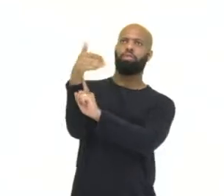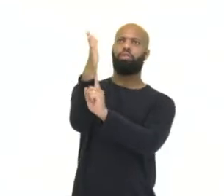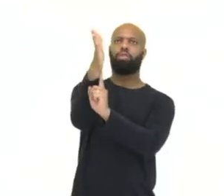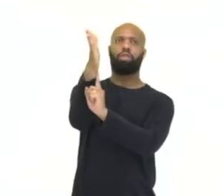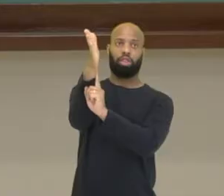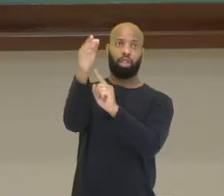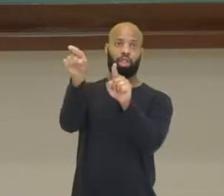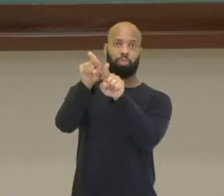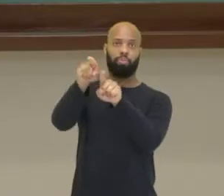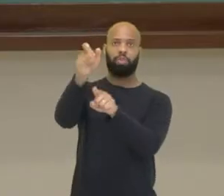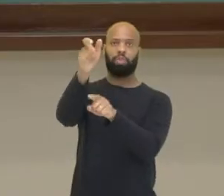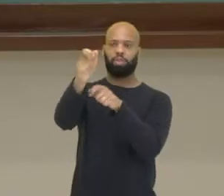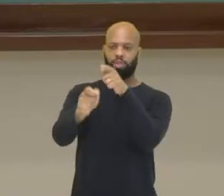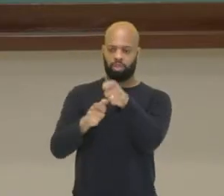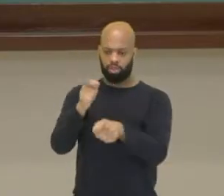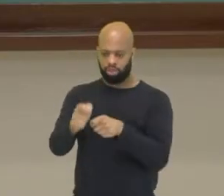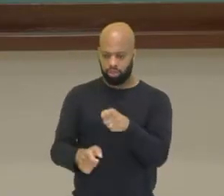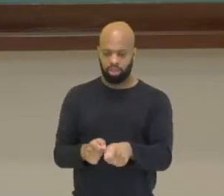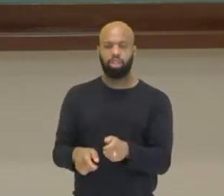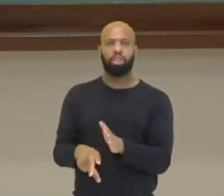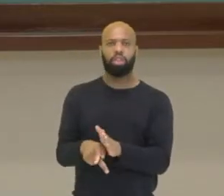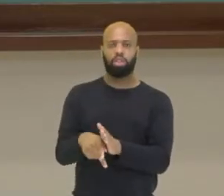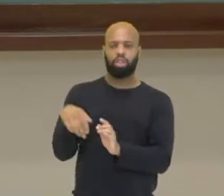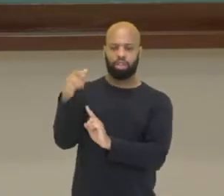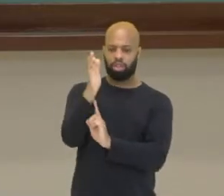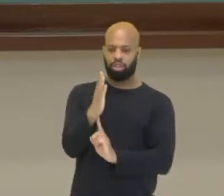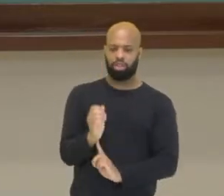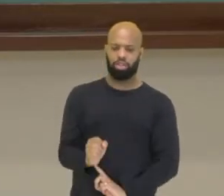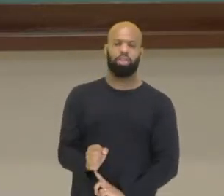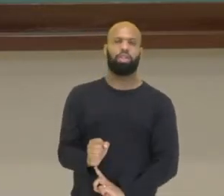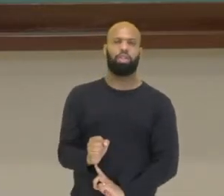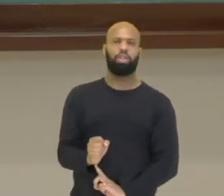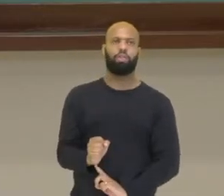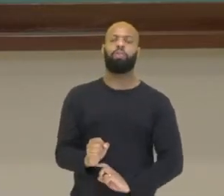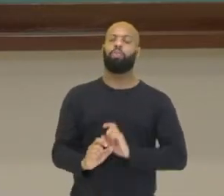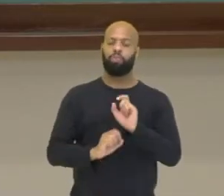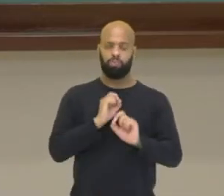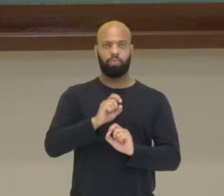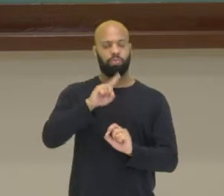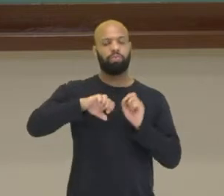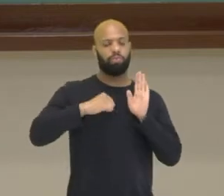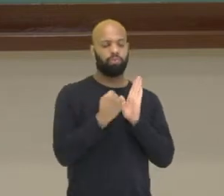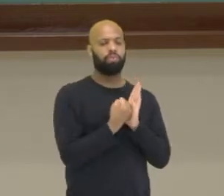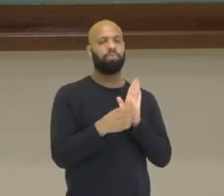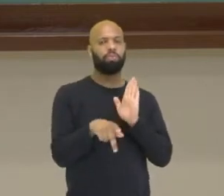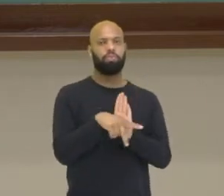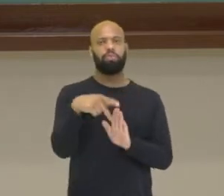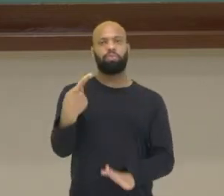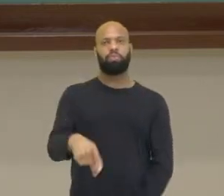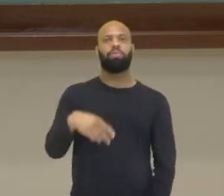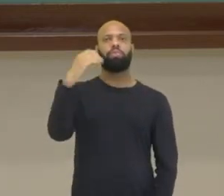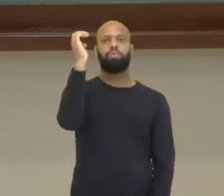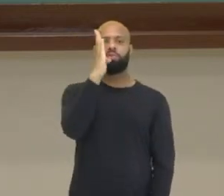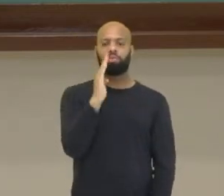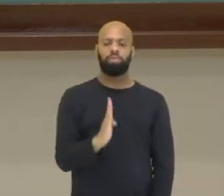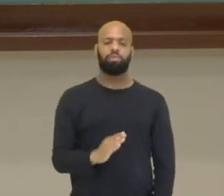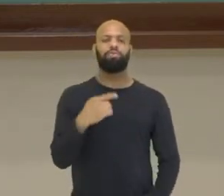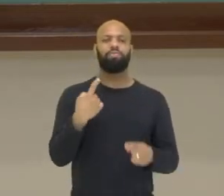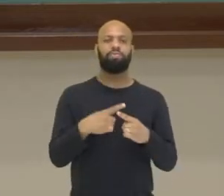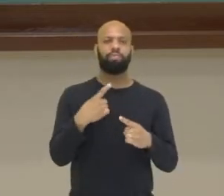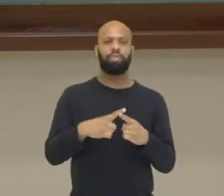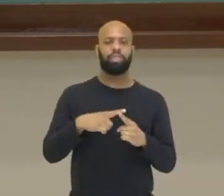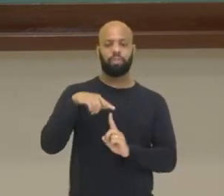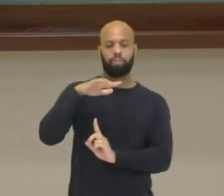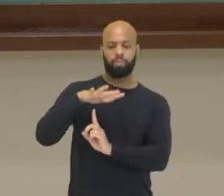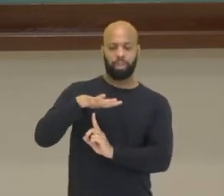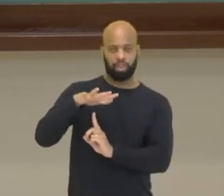nacional, estadual e municipal, né? Essas bandeiras que são símbolos do Brasil, a bandeira do Paraná, símbolo do